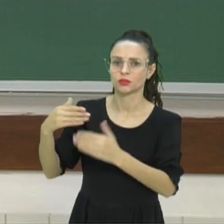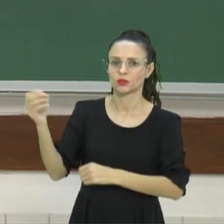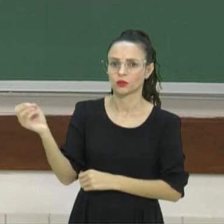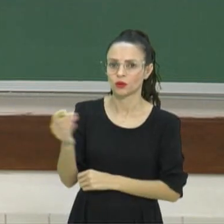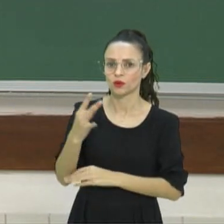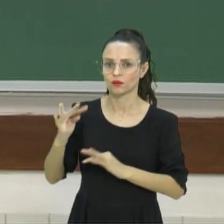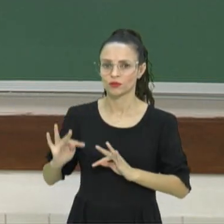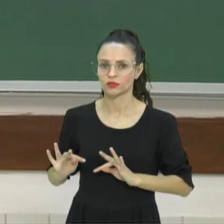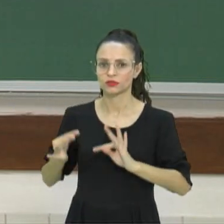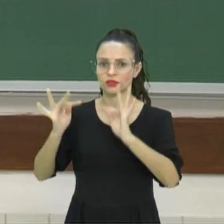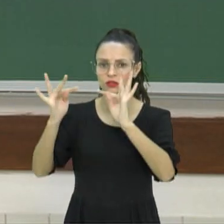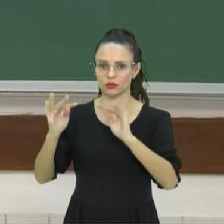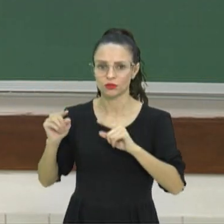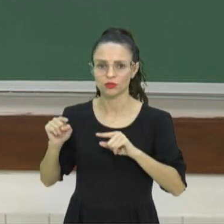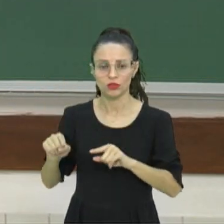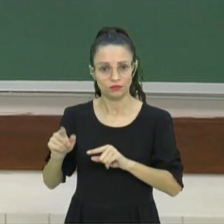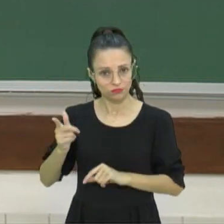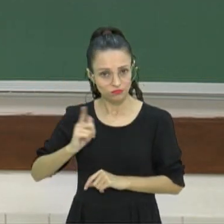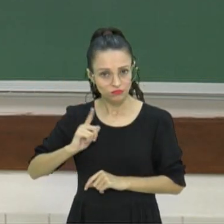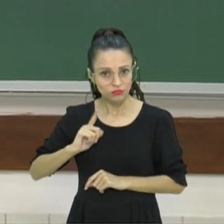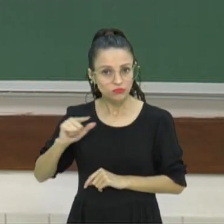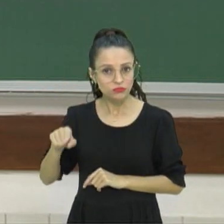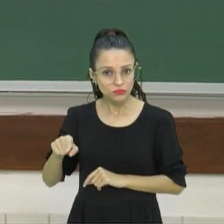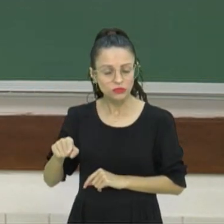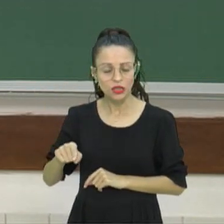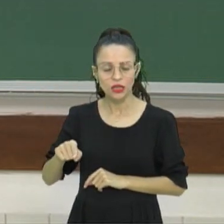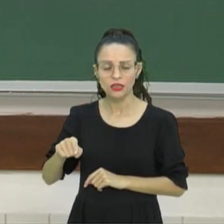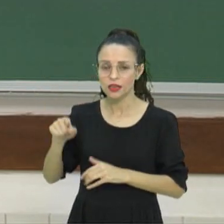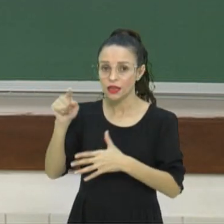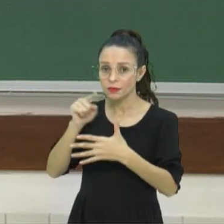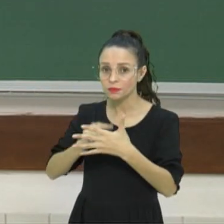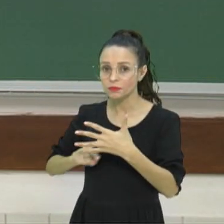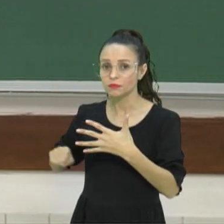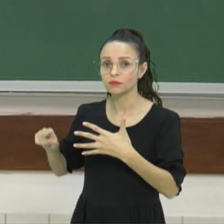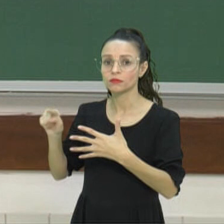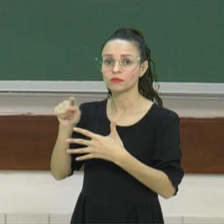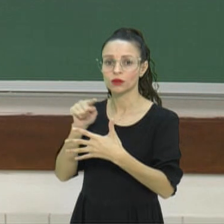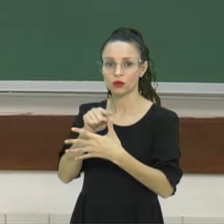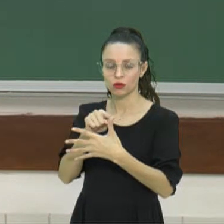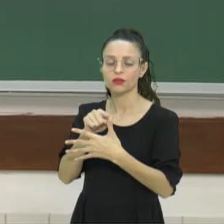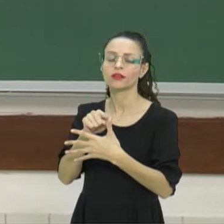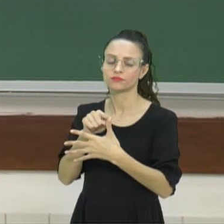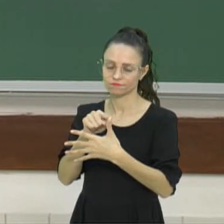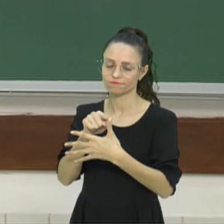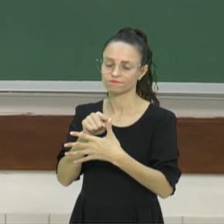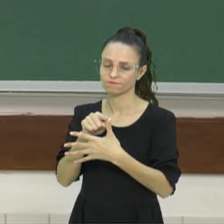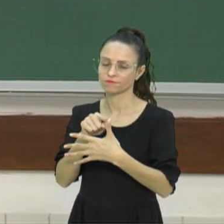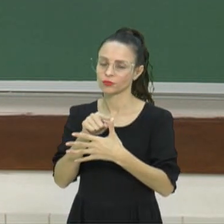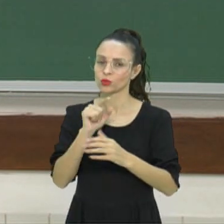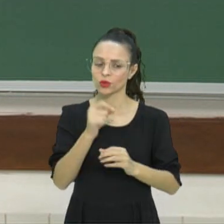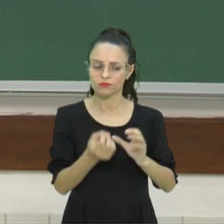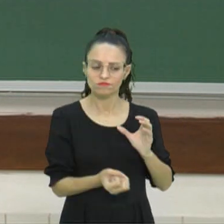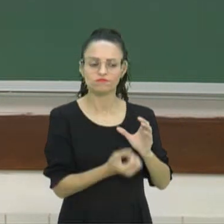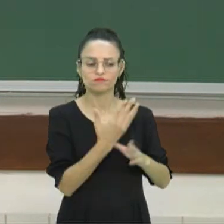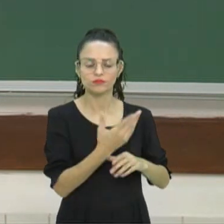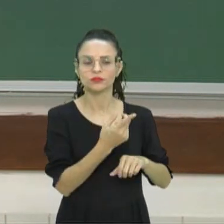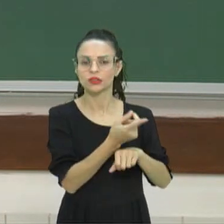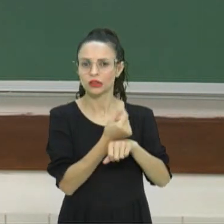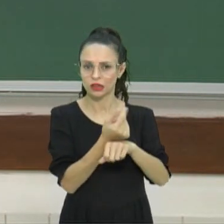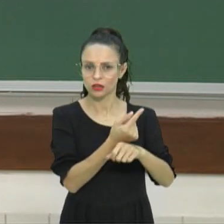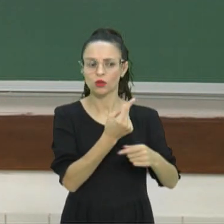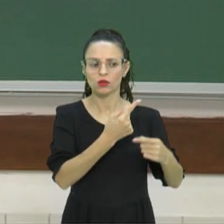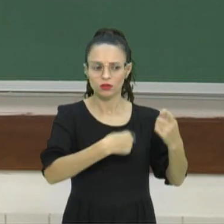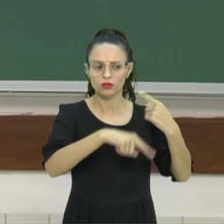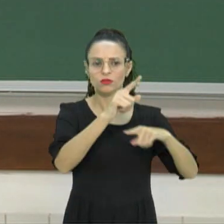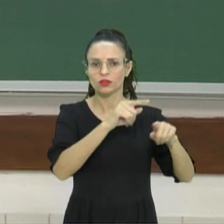novas tecnologias, quando isso é prioridade, nós teremos então um retorno financeiro